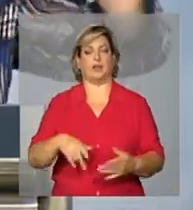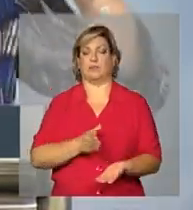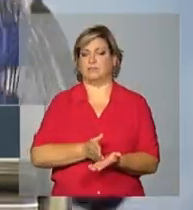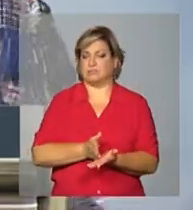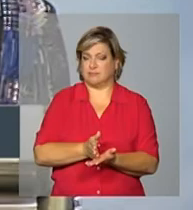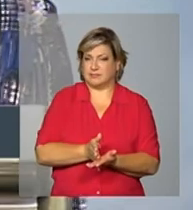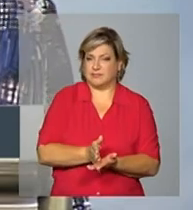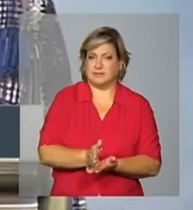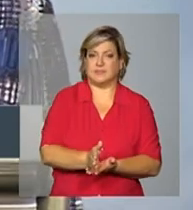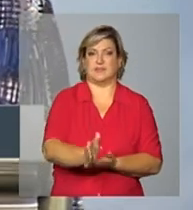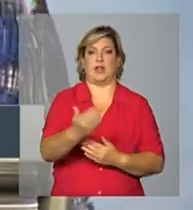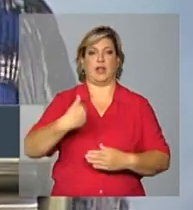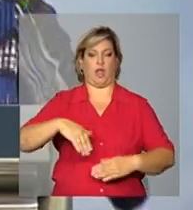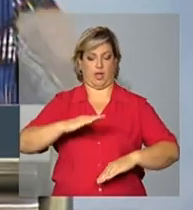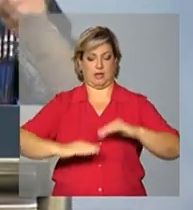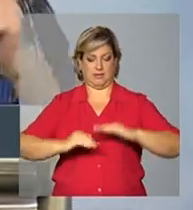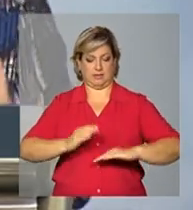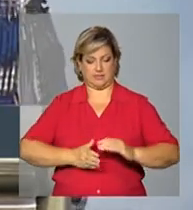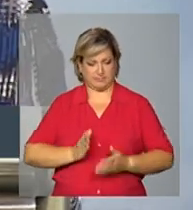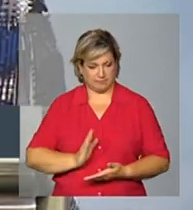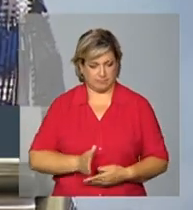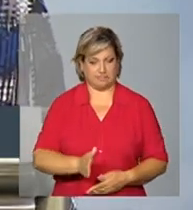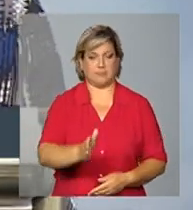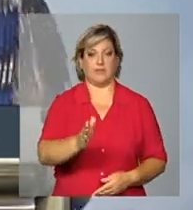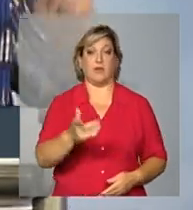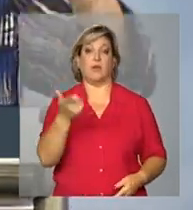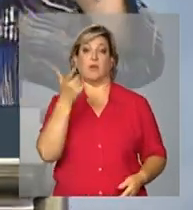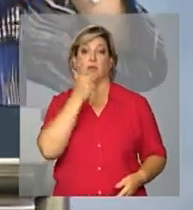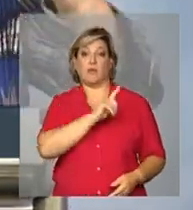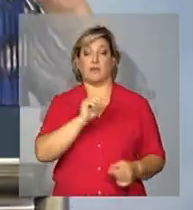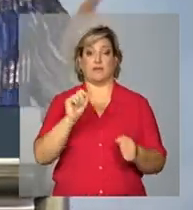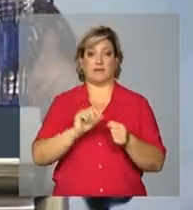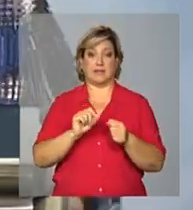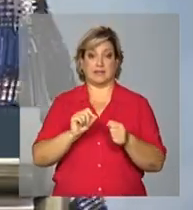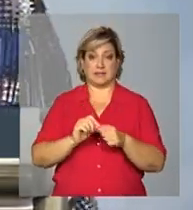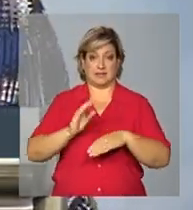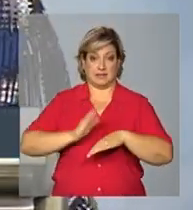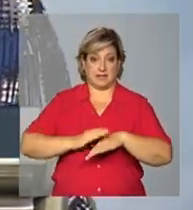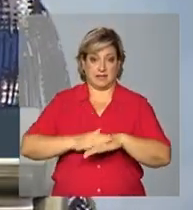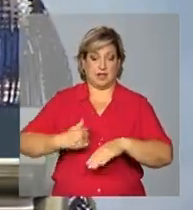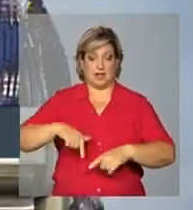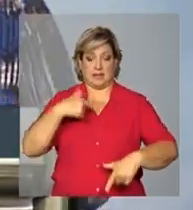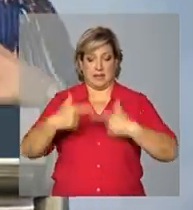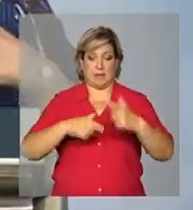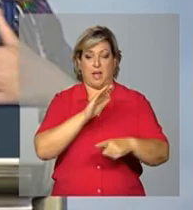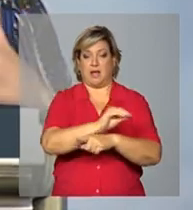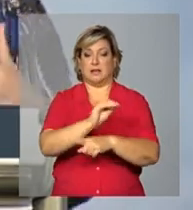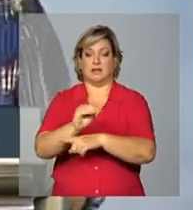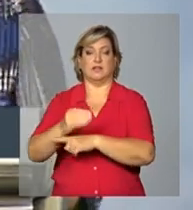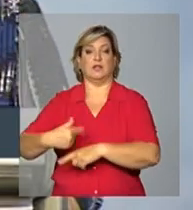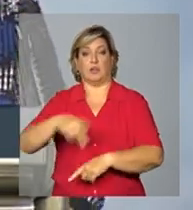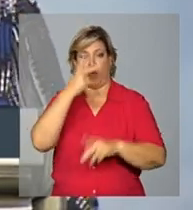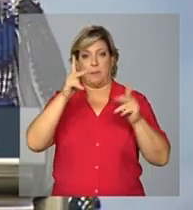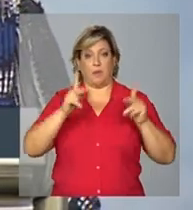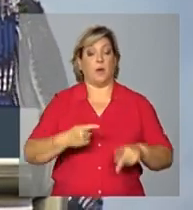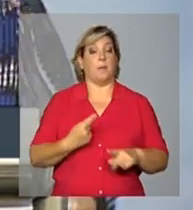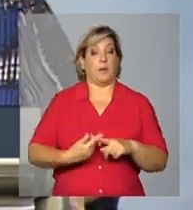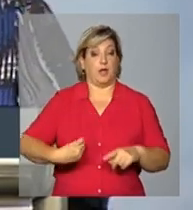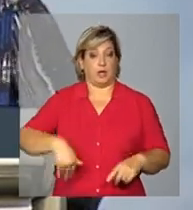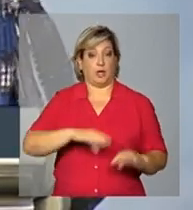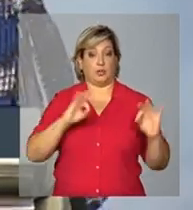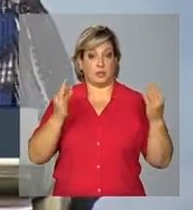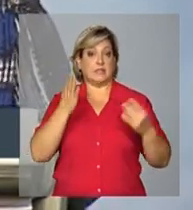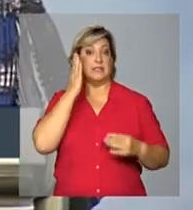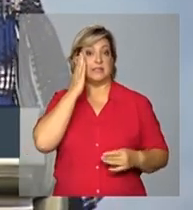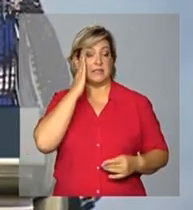trilhar com os nossos pés e que nós vamos fazer para a nossa população. Porque nós todos sabemos